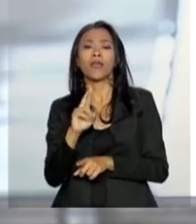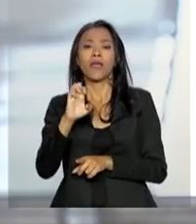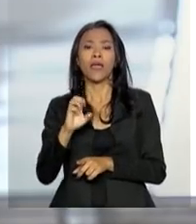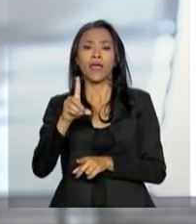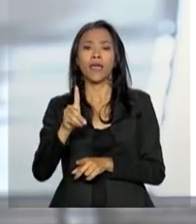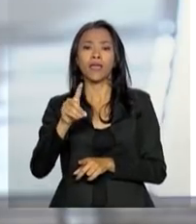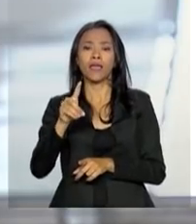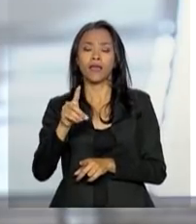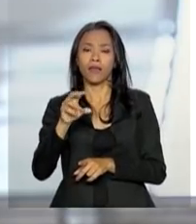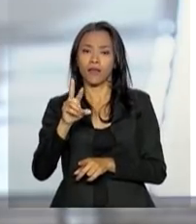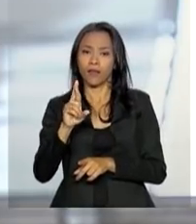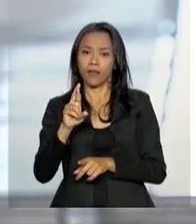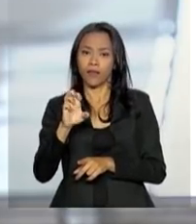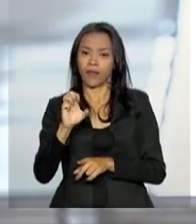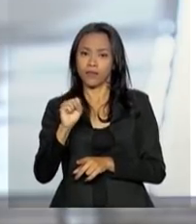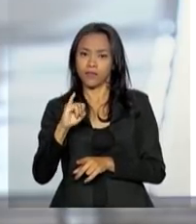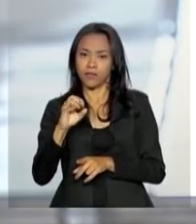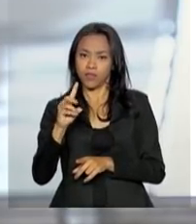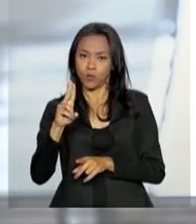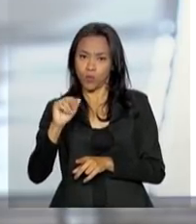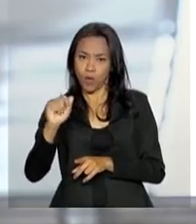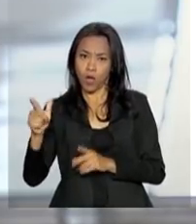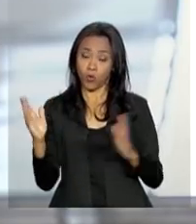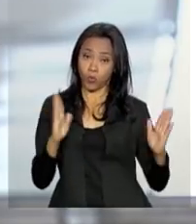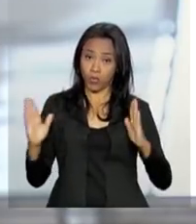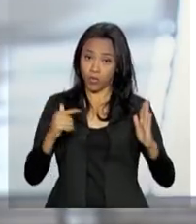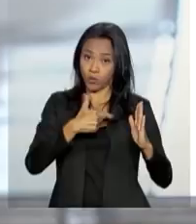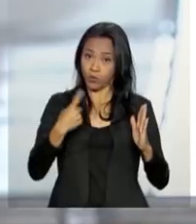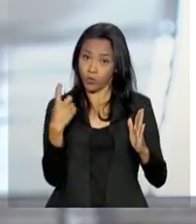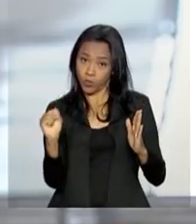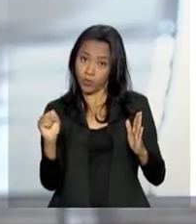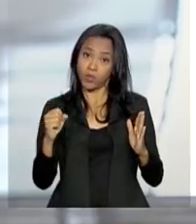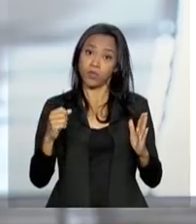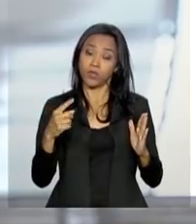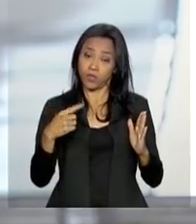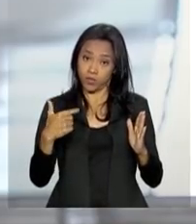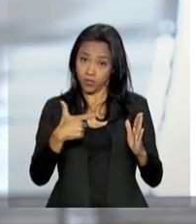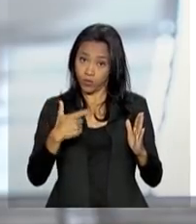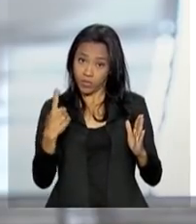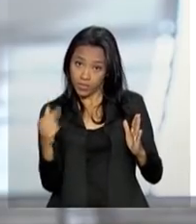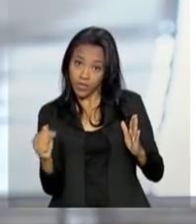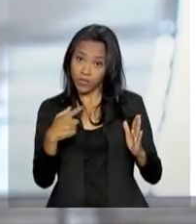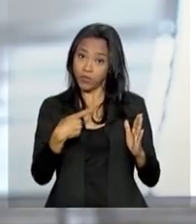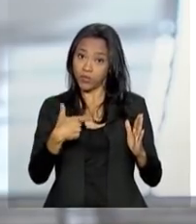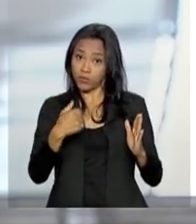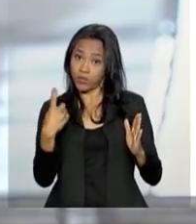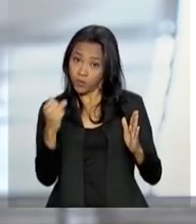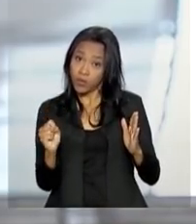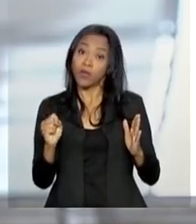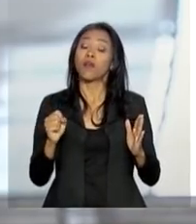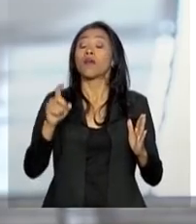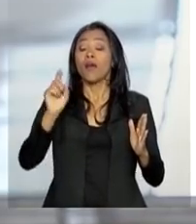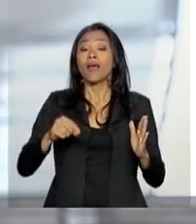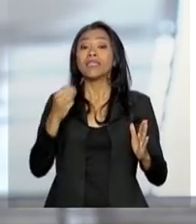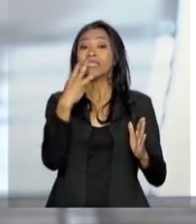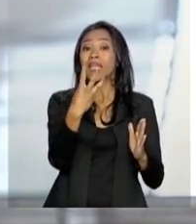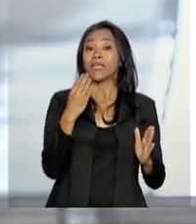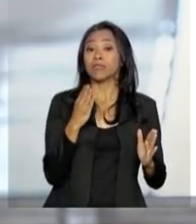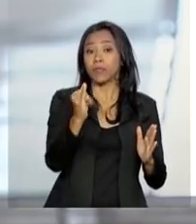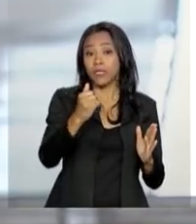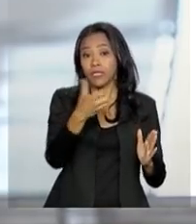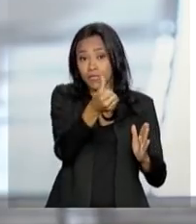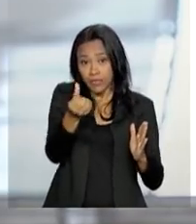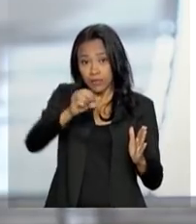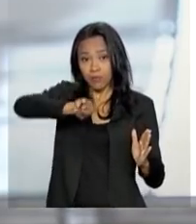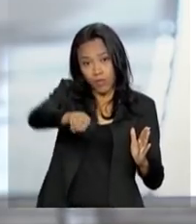período de 2008 a 2017 no total serão depositados 3 bilhões e 600 milhões de